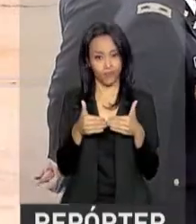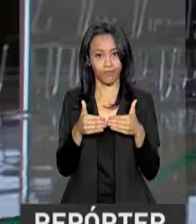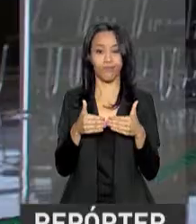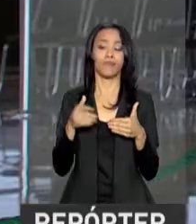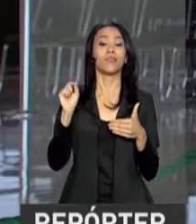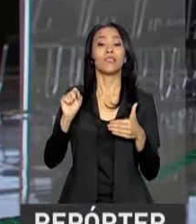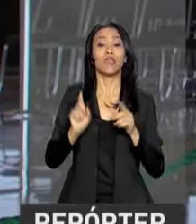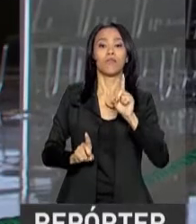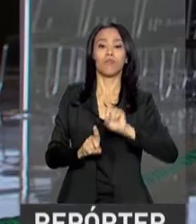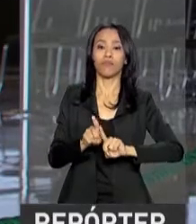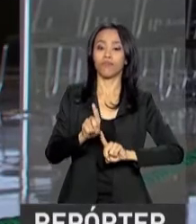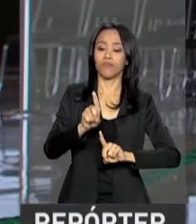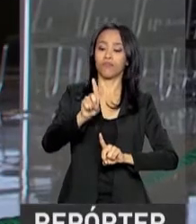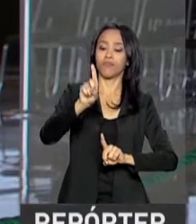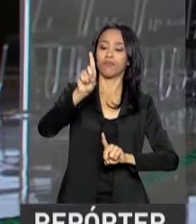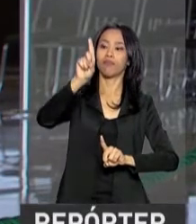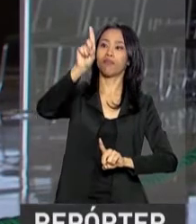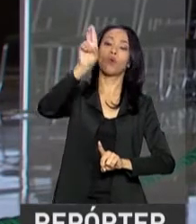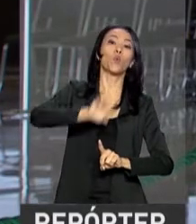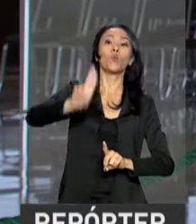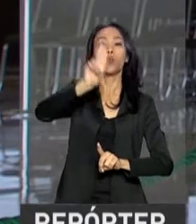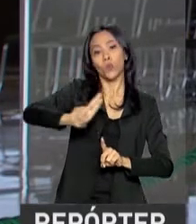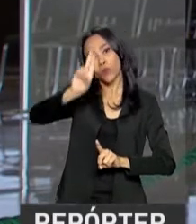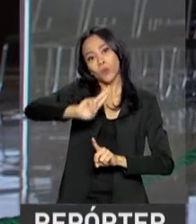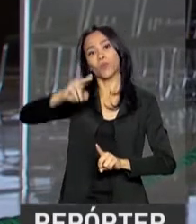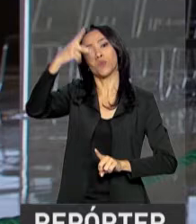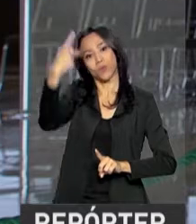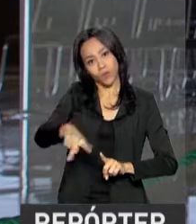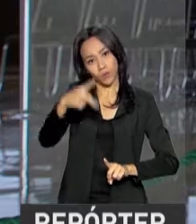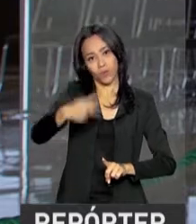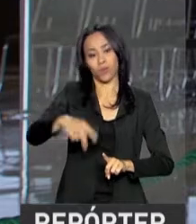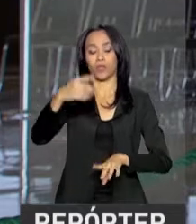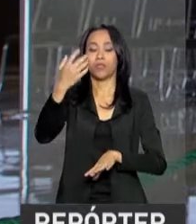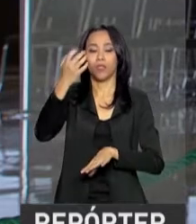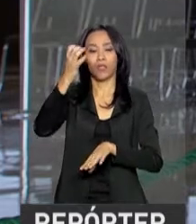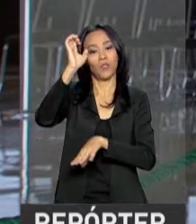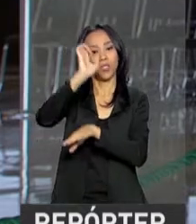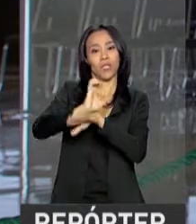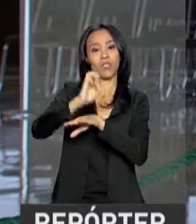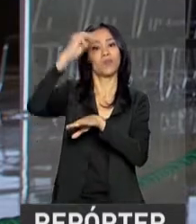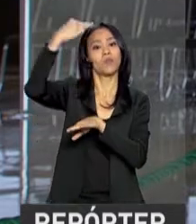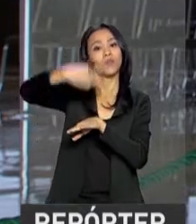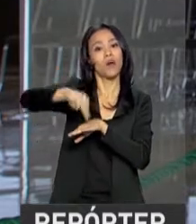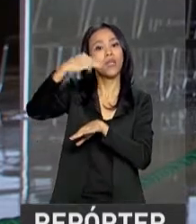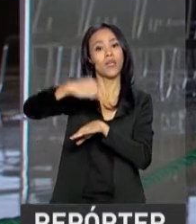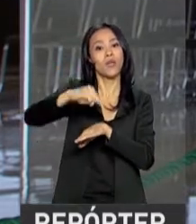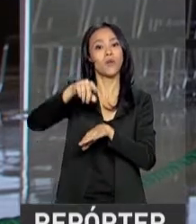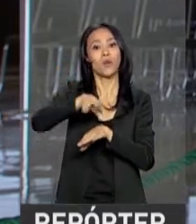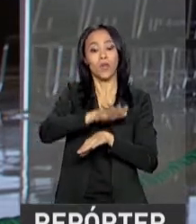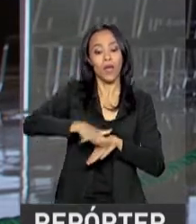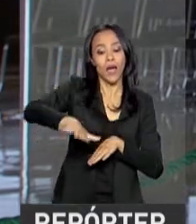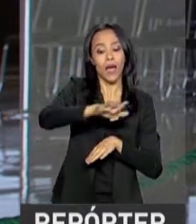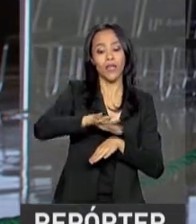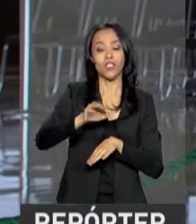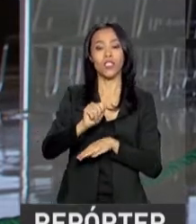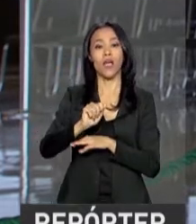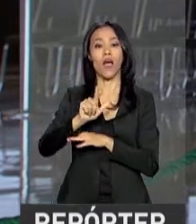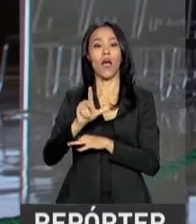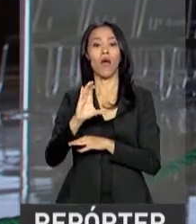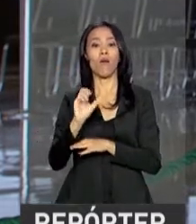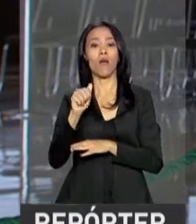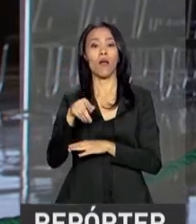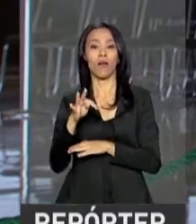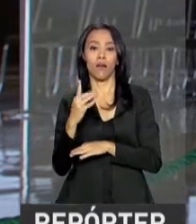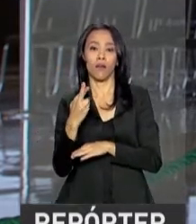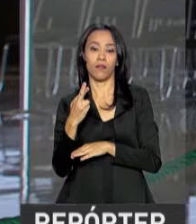que prevê o uso pela nasa da base aérea de é de lançamento de foguetes em alcântara no maranhão outro assunto que também